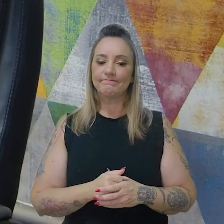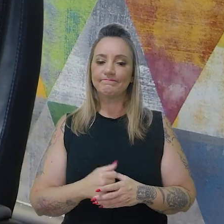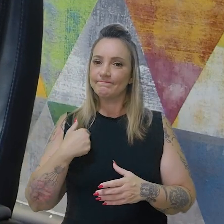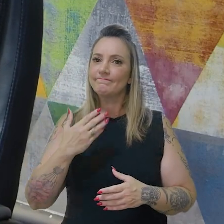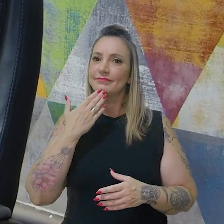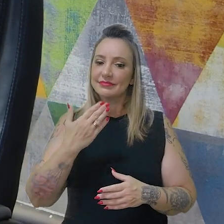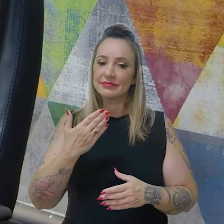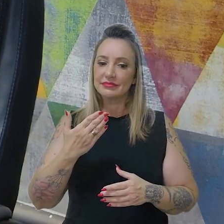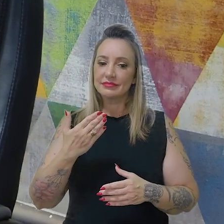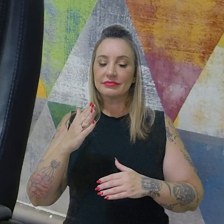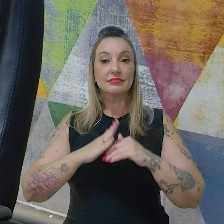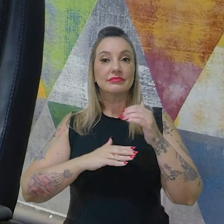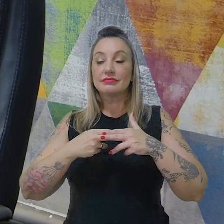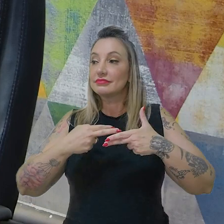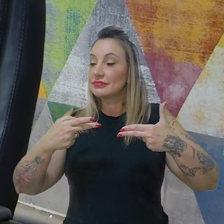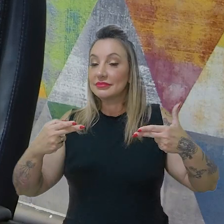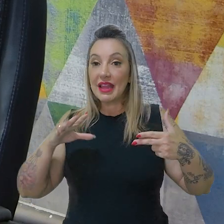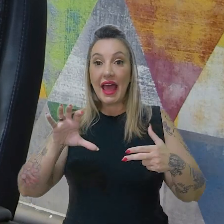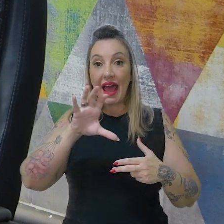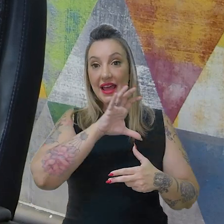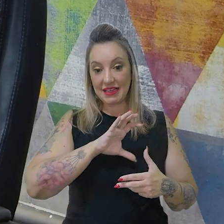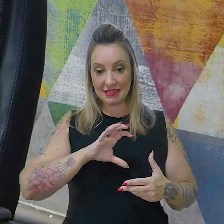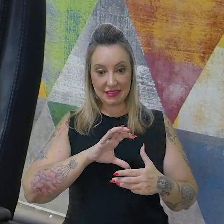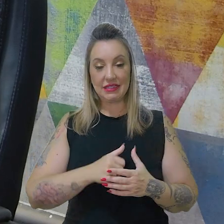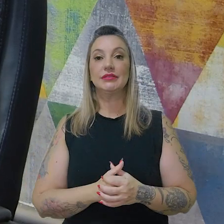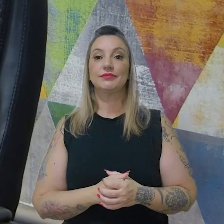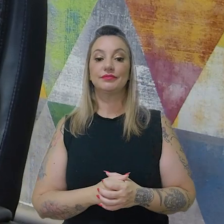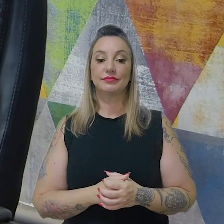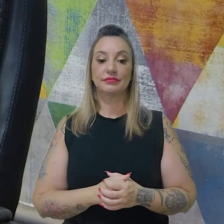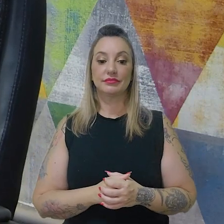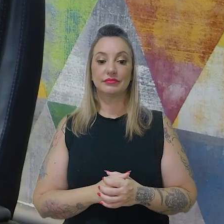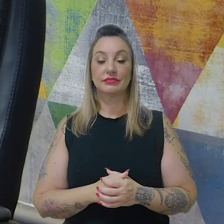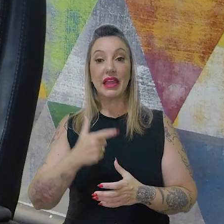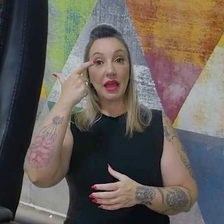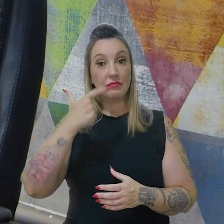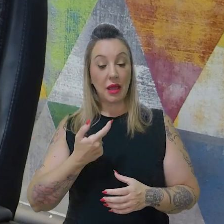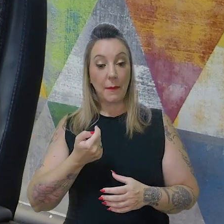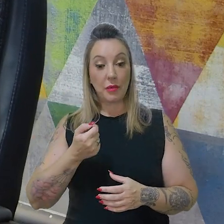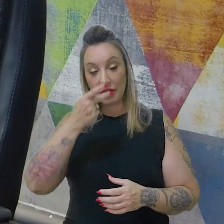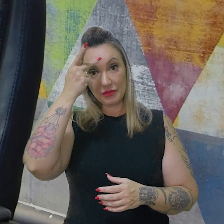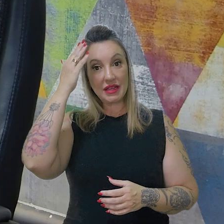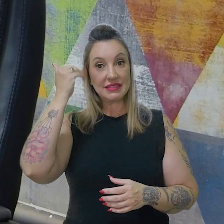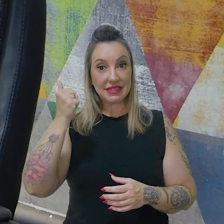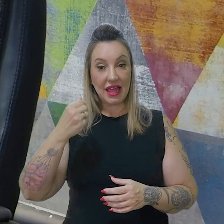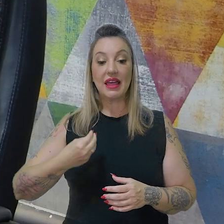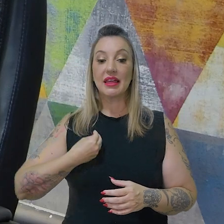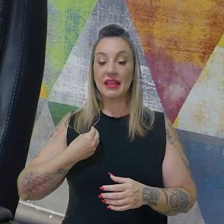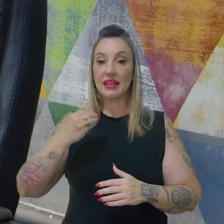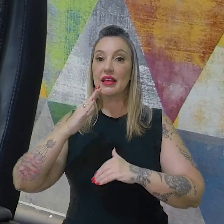favor de ter profissionais qualificados em todas as áreas na parte de imagem poucas pessoas sabem que existem